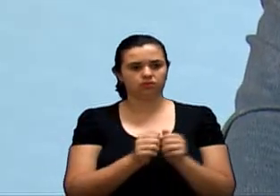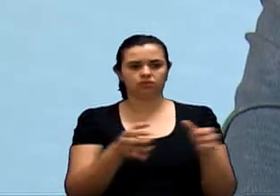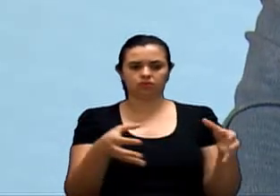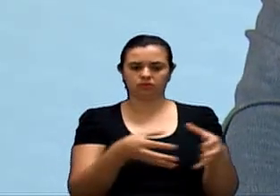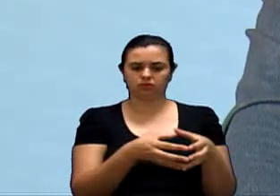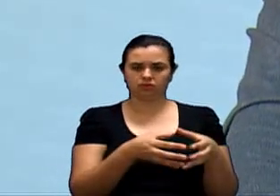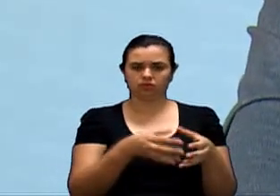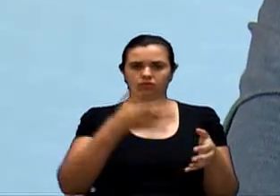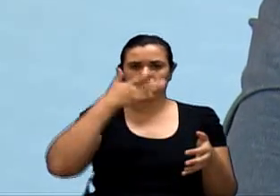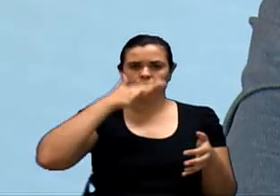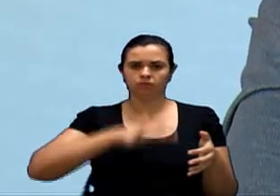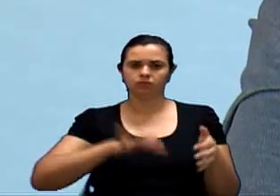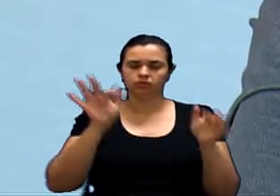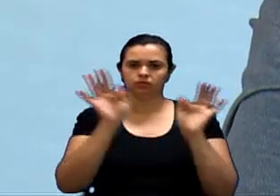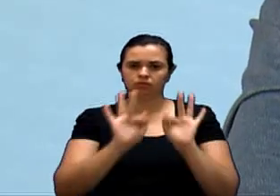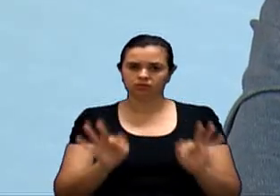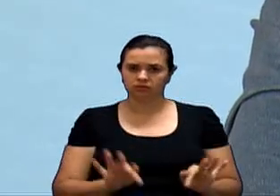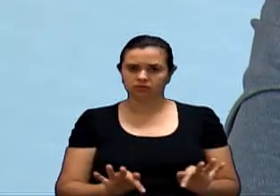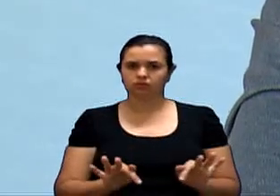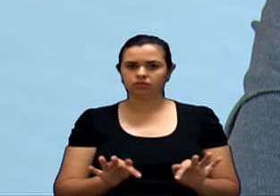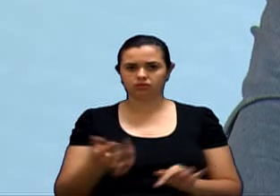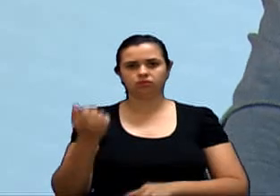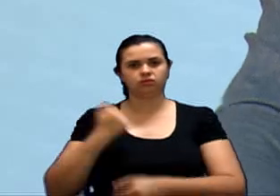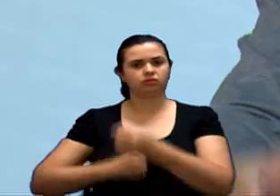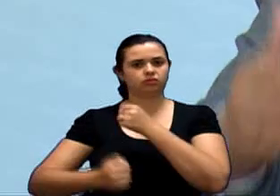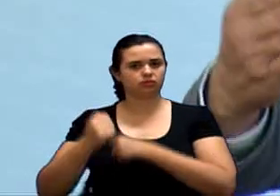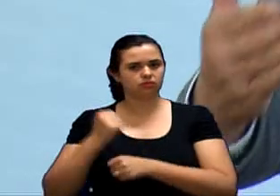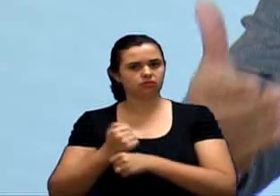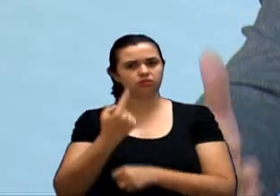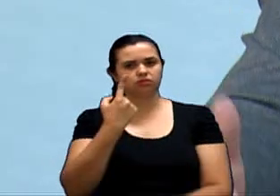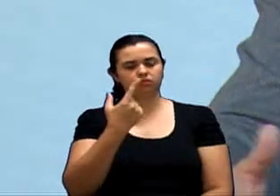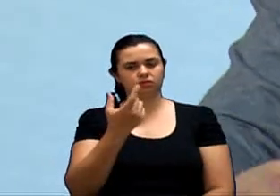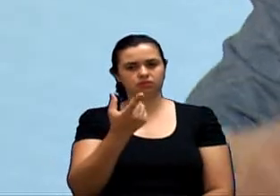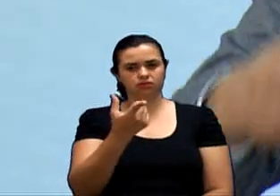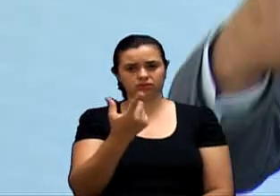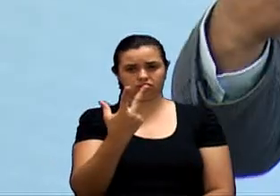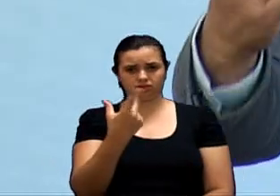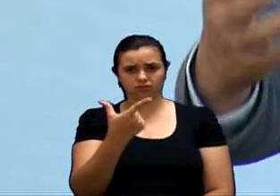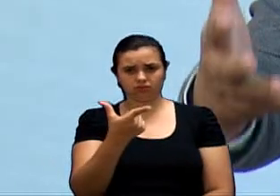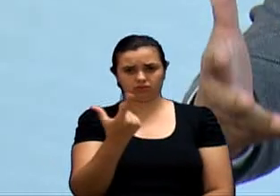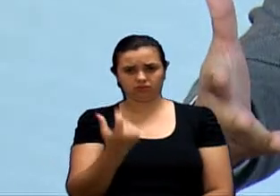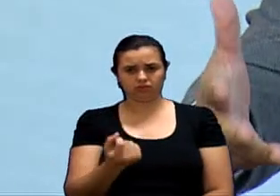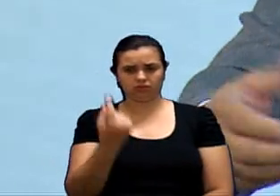Feliz, desde 2019, todo o processo,